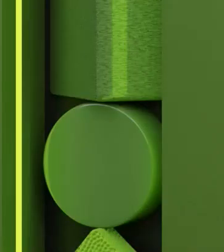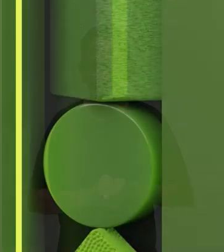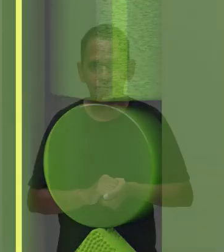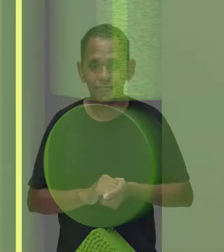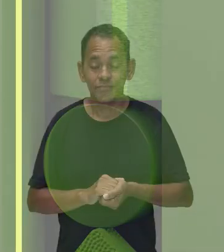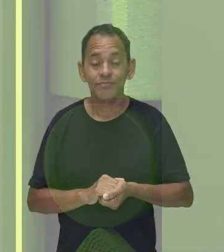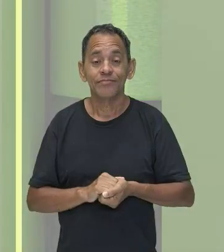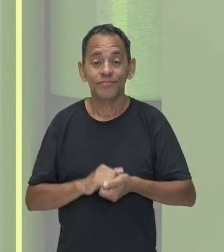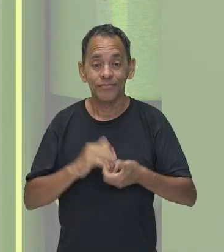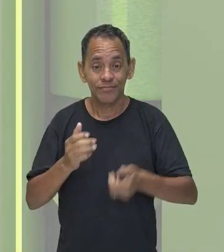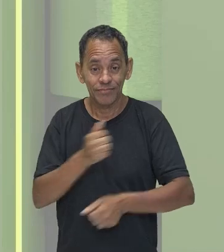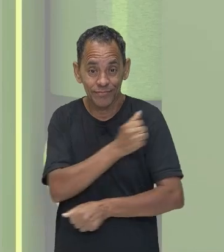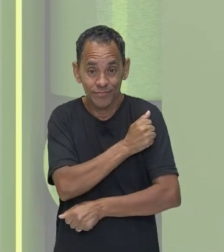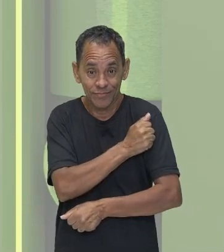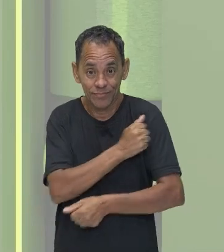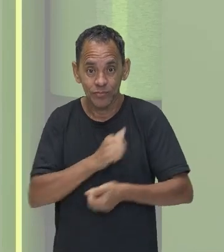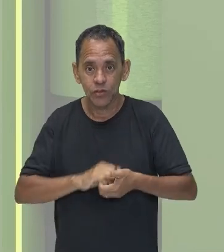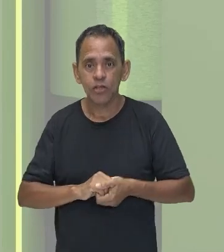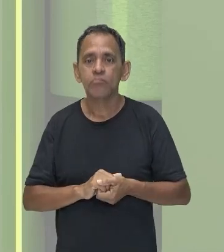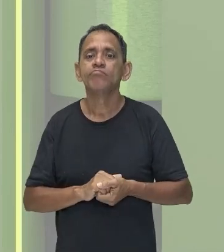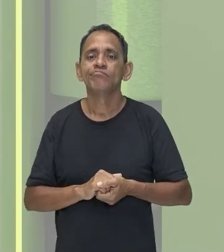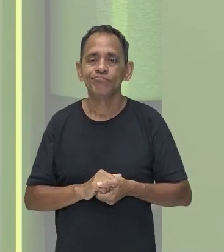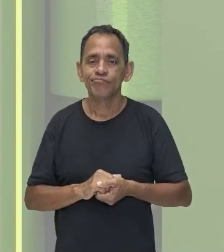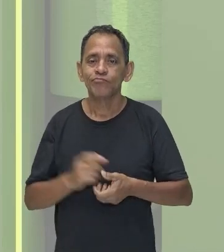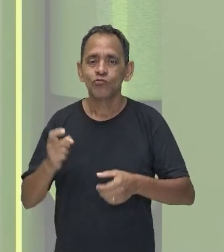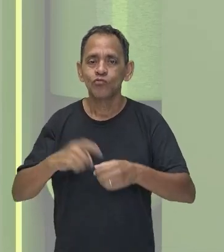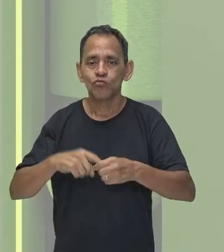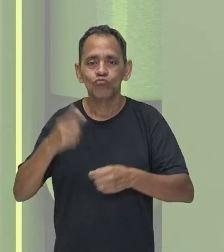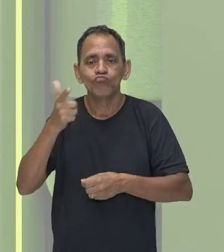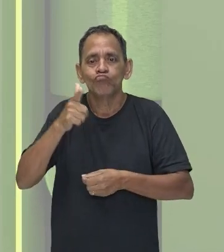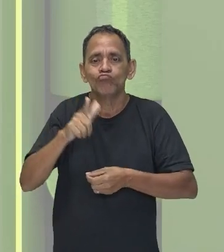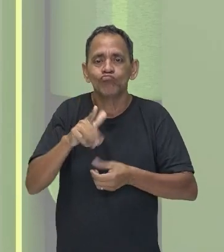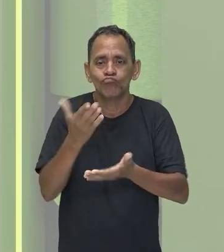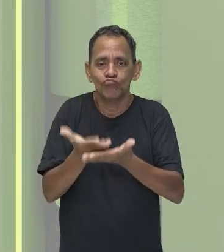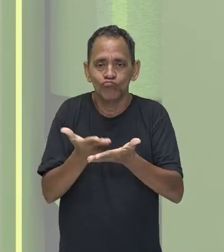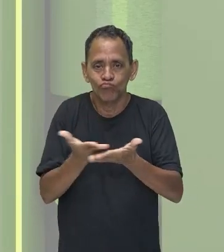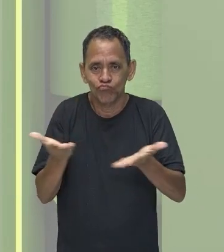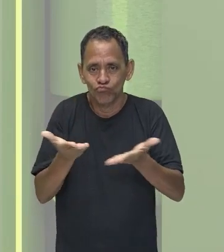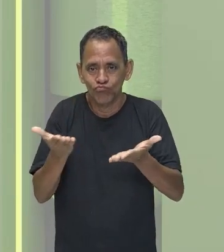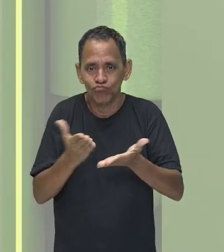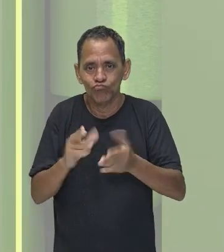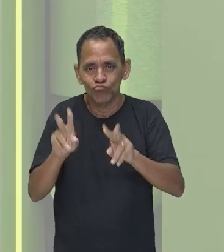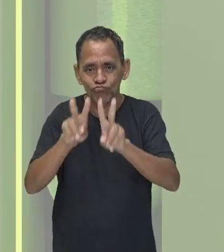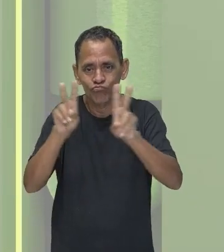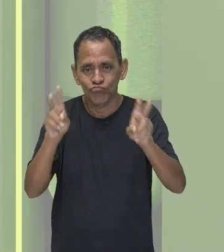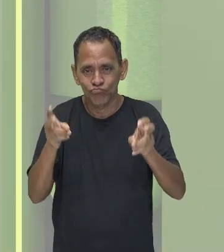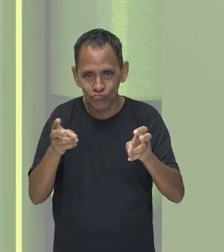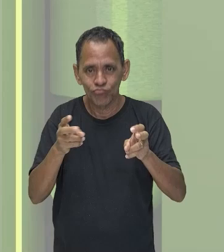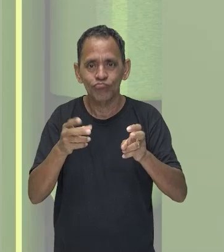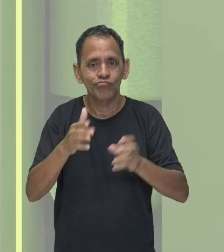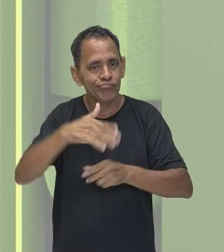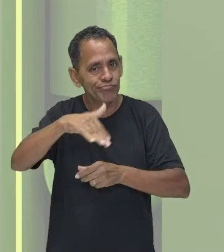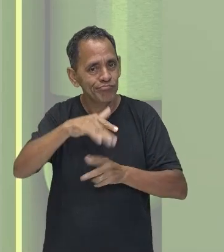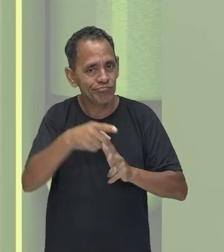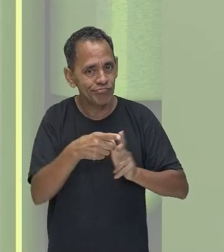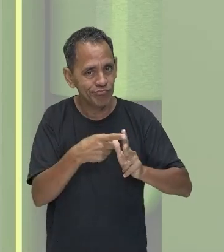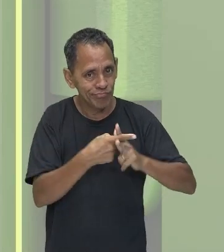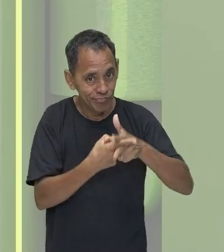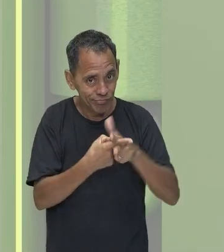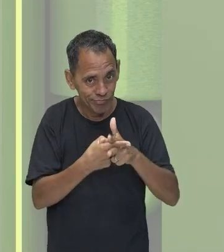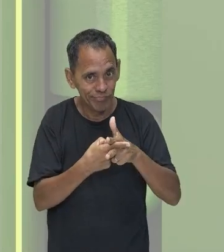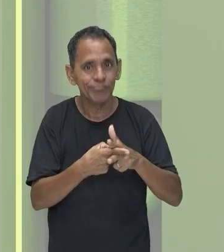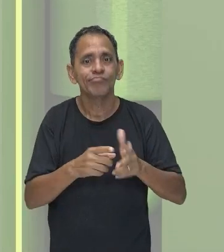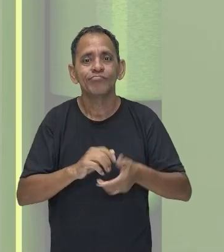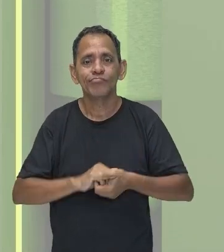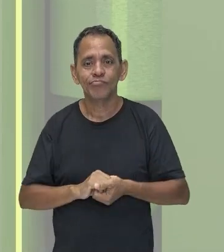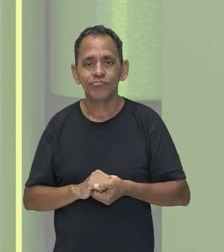Muito bem, queridos alunos, estamos de volta agora para falar de um assunto muito importante da mecânica, que é a